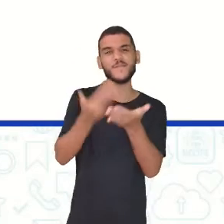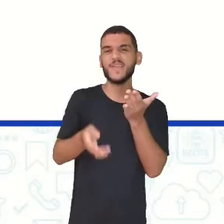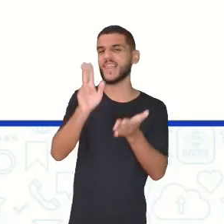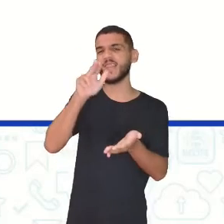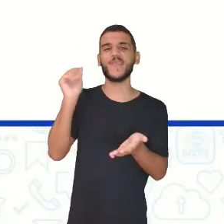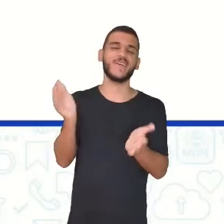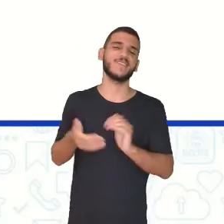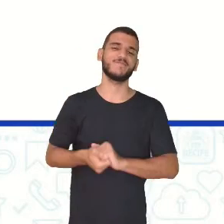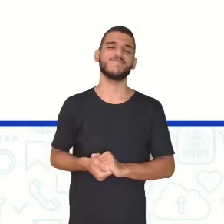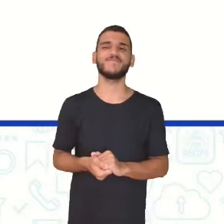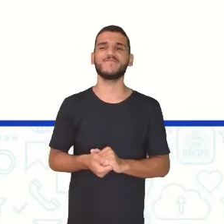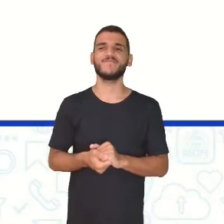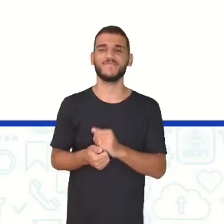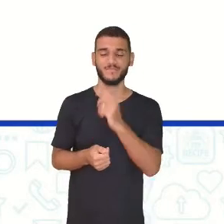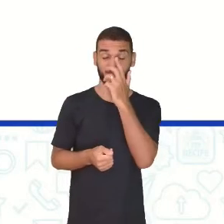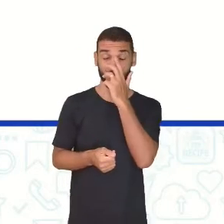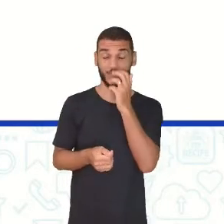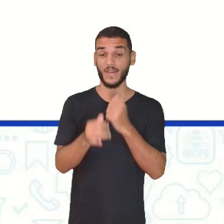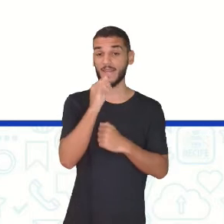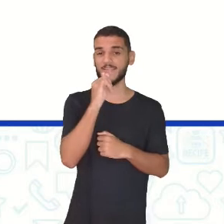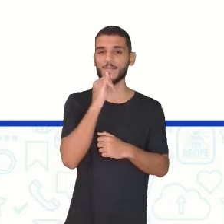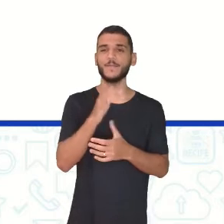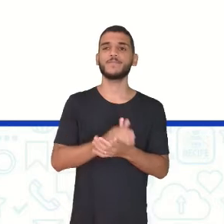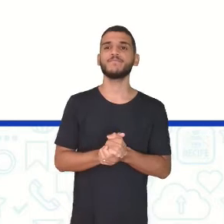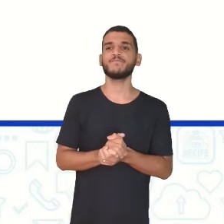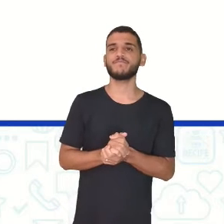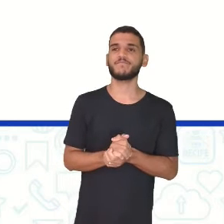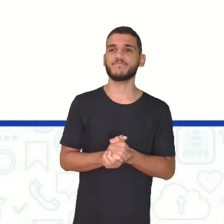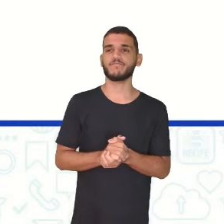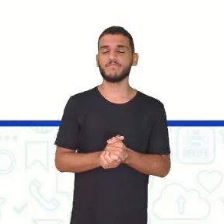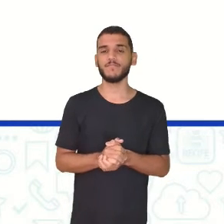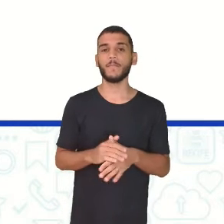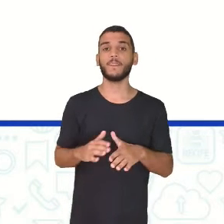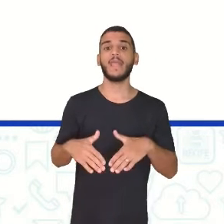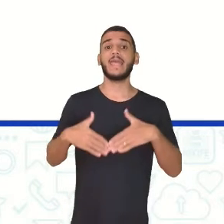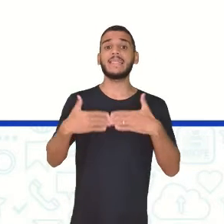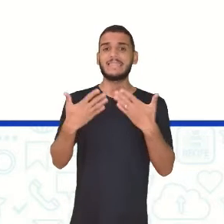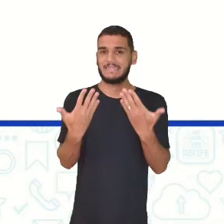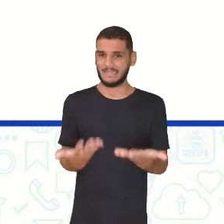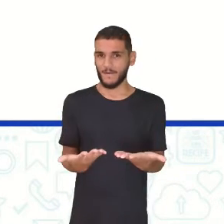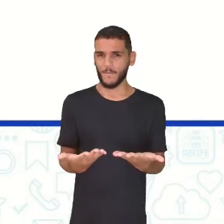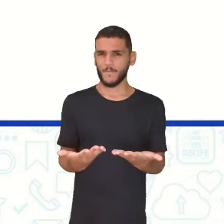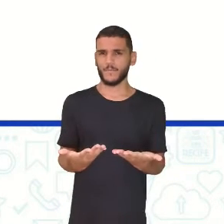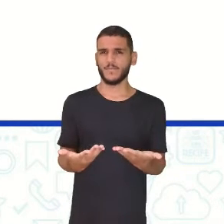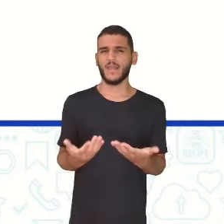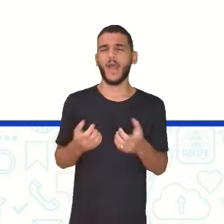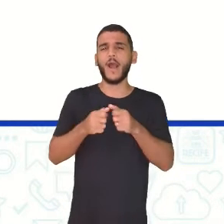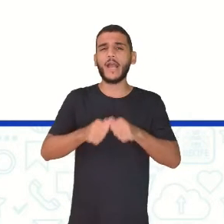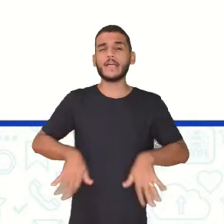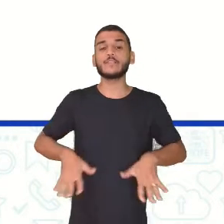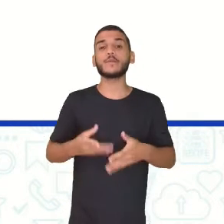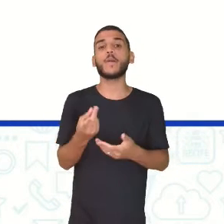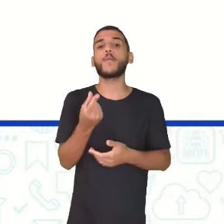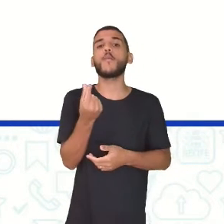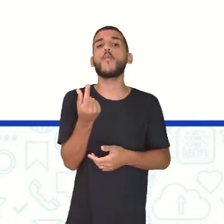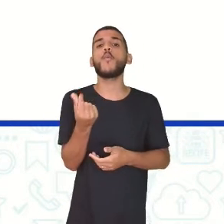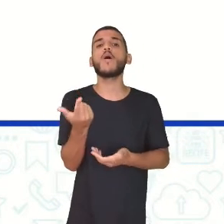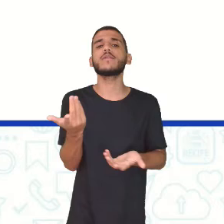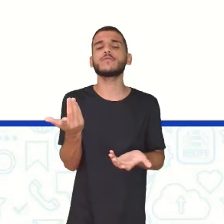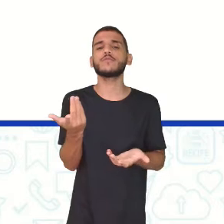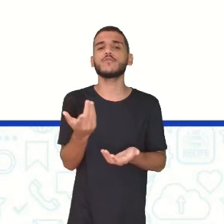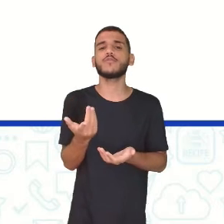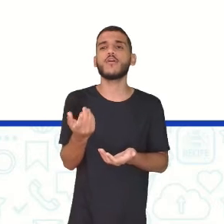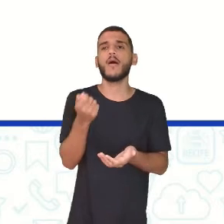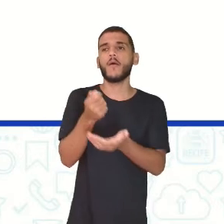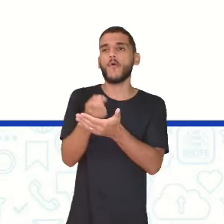que eu trouxe aqui para vocês. Quanto será gasto aproximadamente para comprar cada um dos